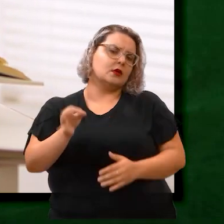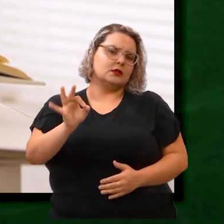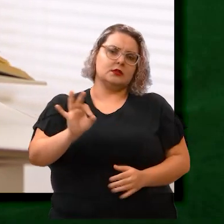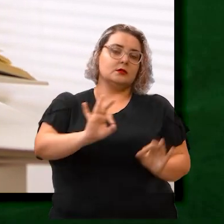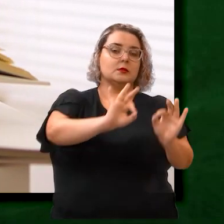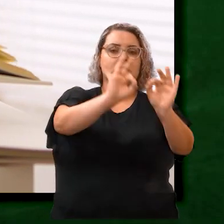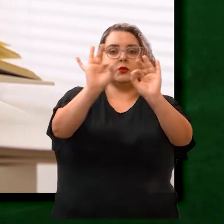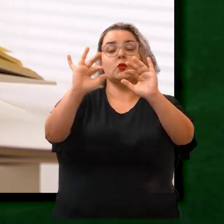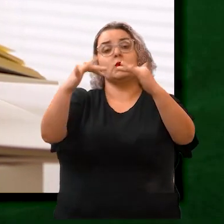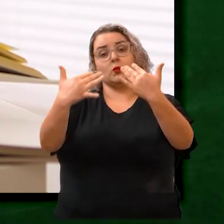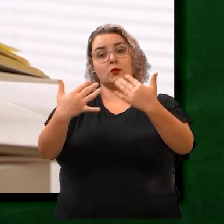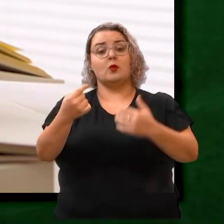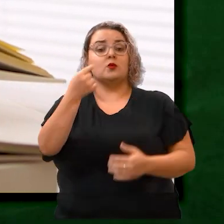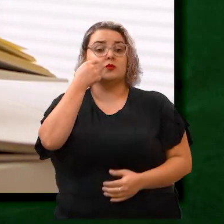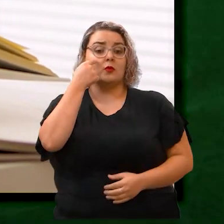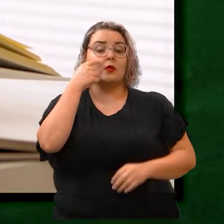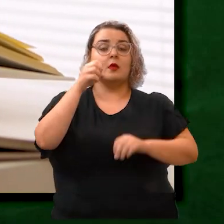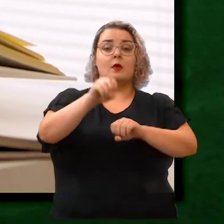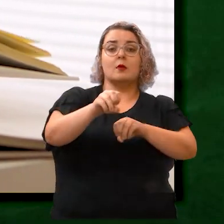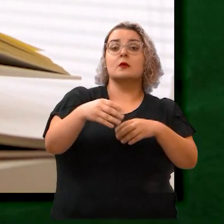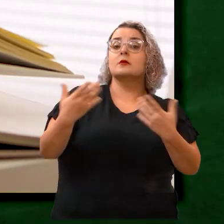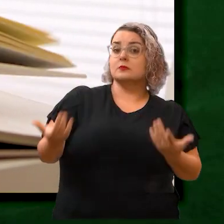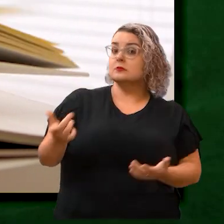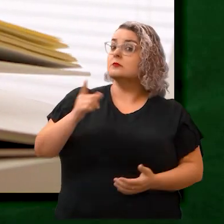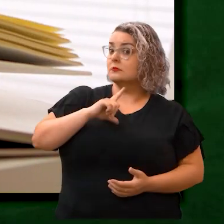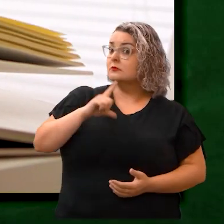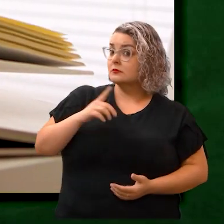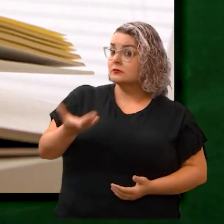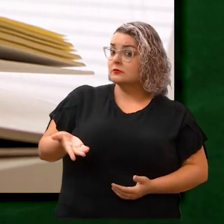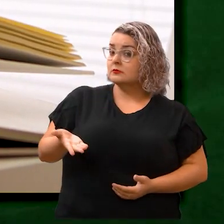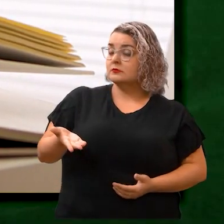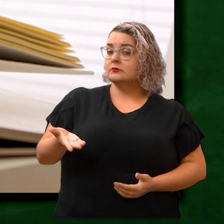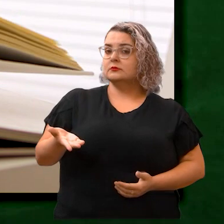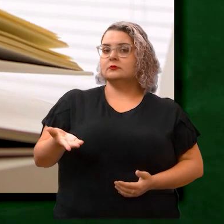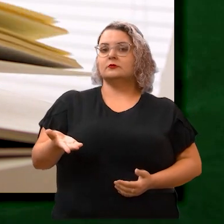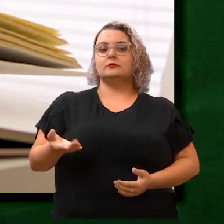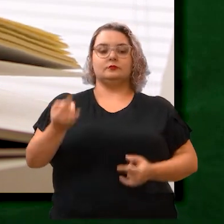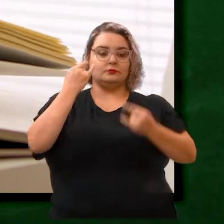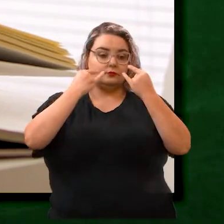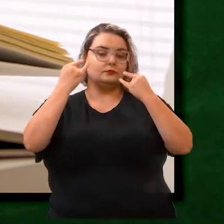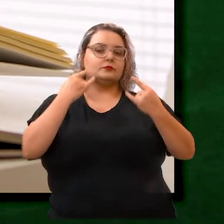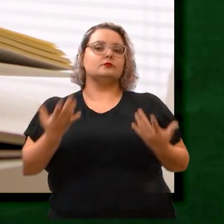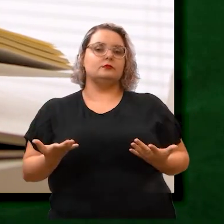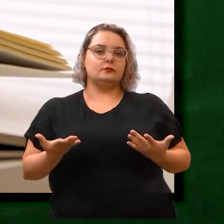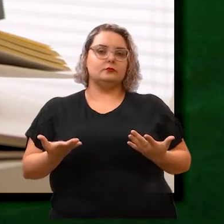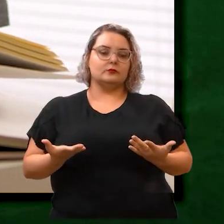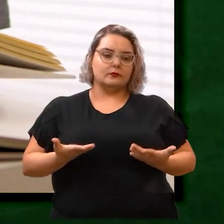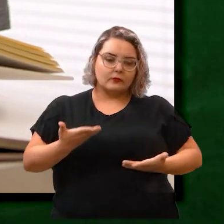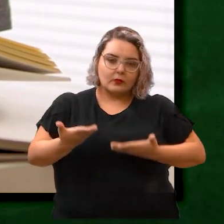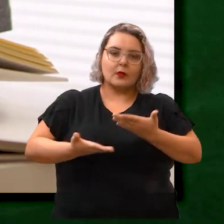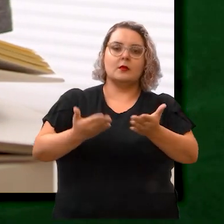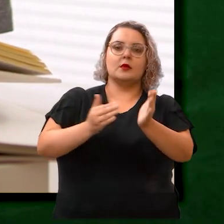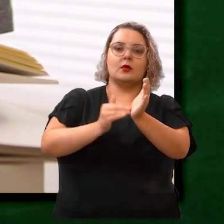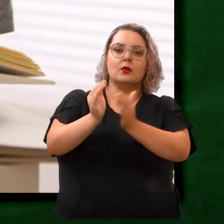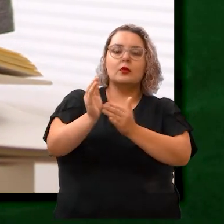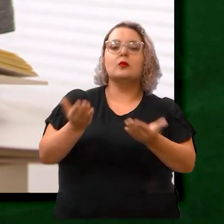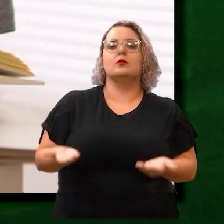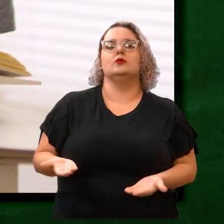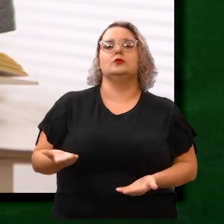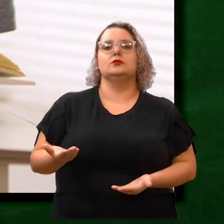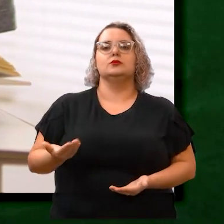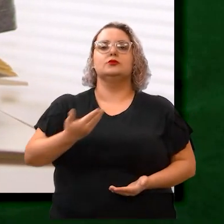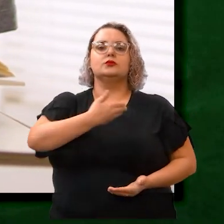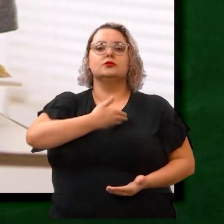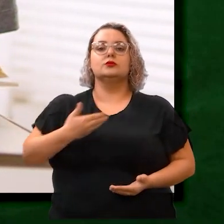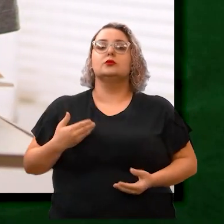gente assistindo não é o quadro de olho na educação que tem né o interesse de prestar algum concurso público como estudar